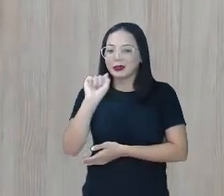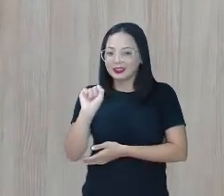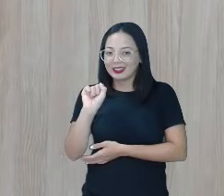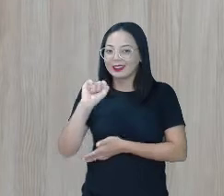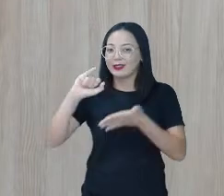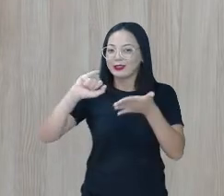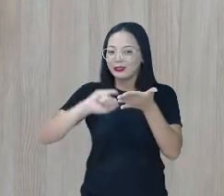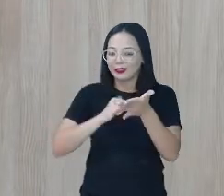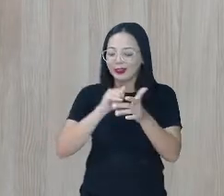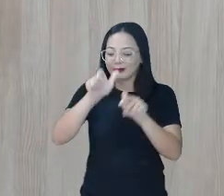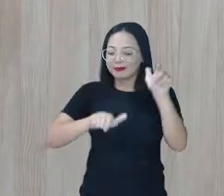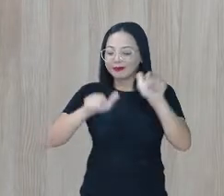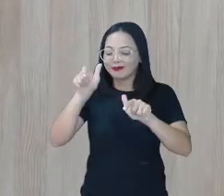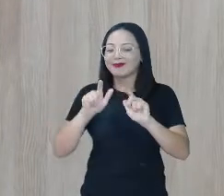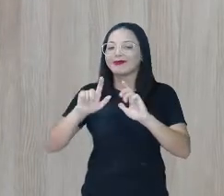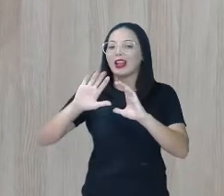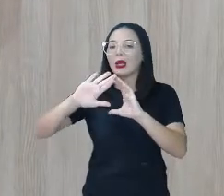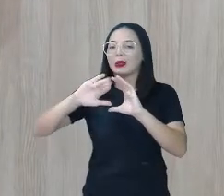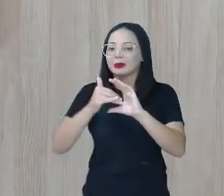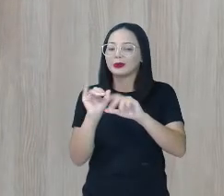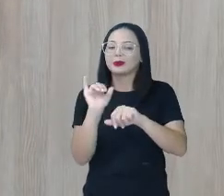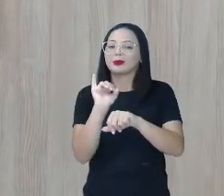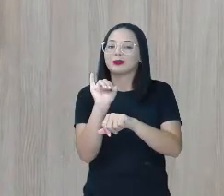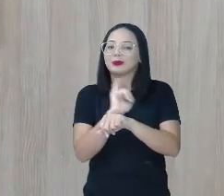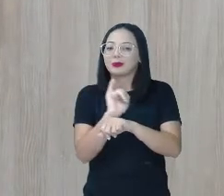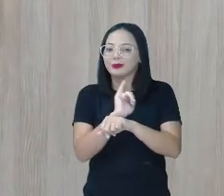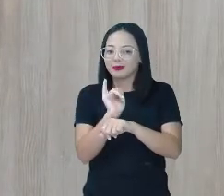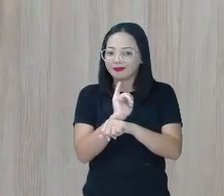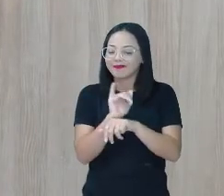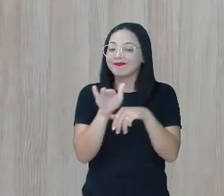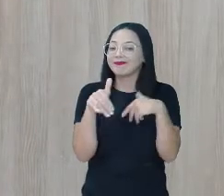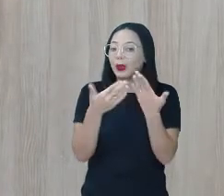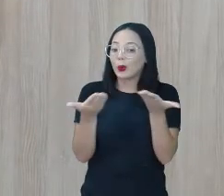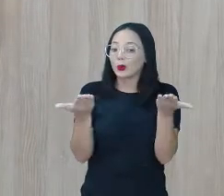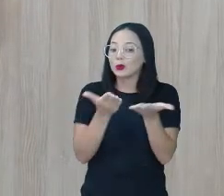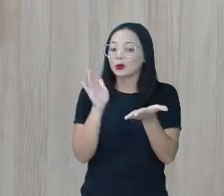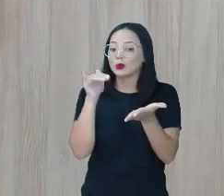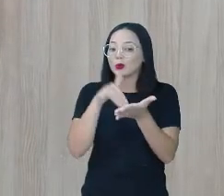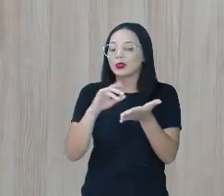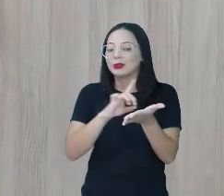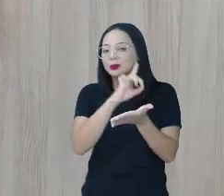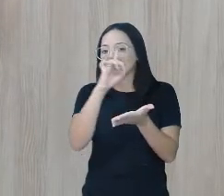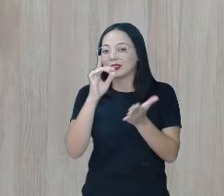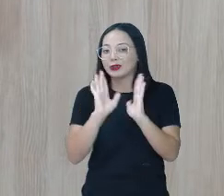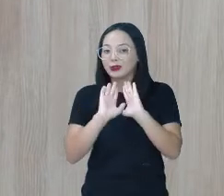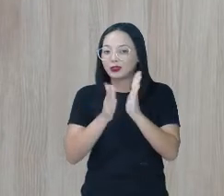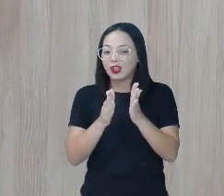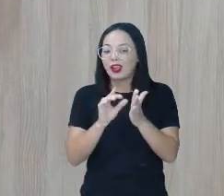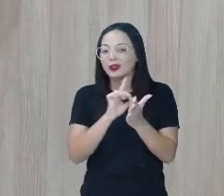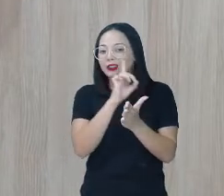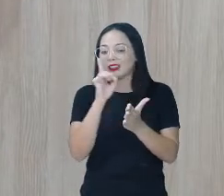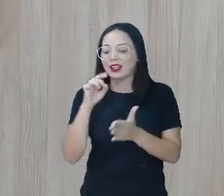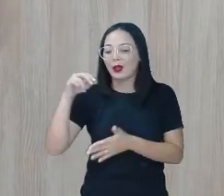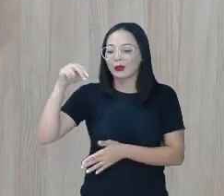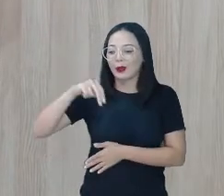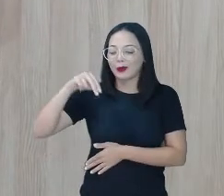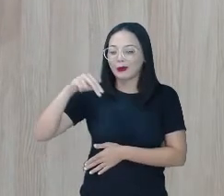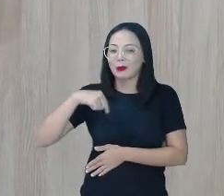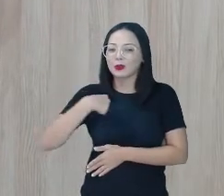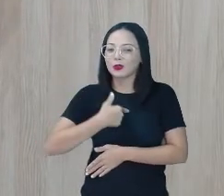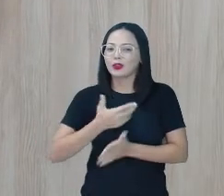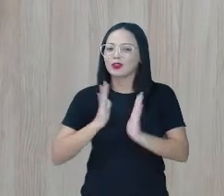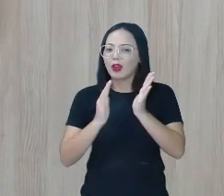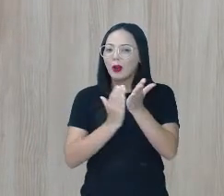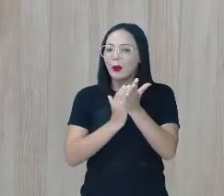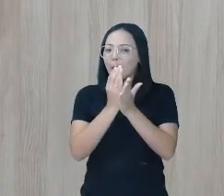9.180 inscritos no nosso canal, certo? Será, galera, hoje é o último dia de novembro, será que a gente vai